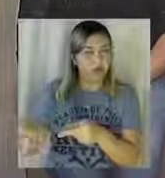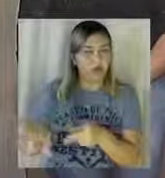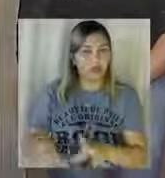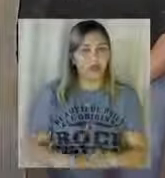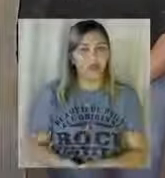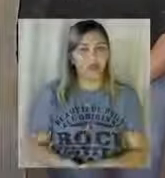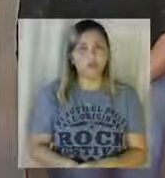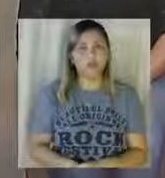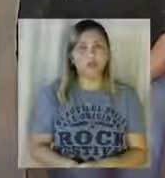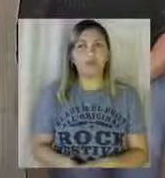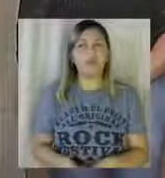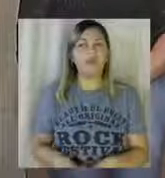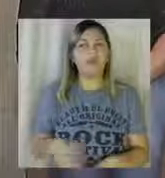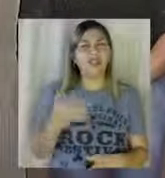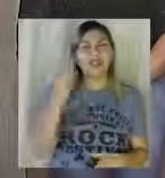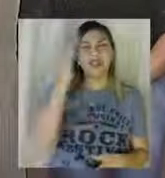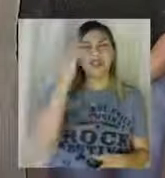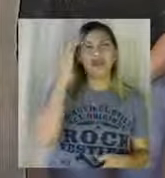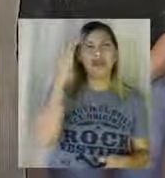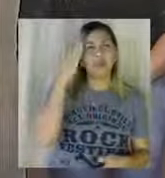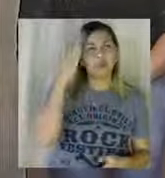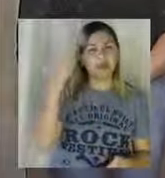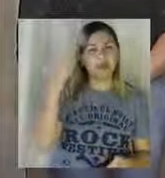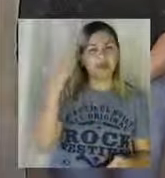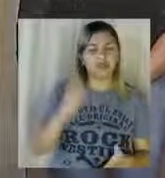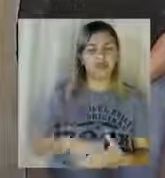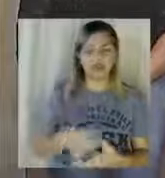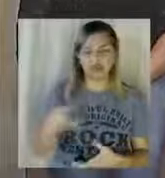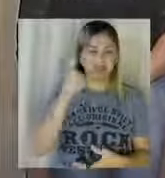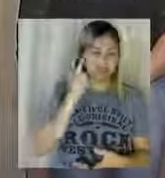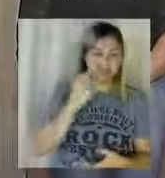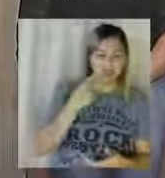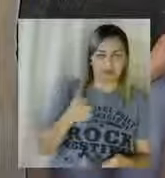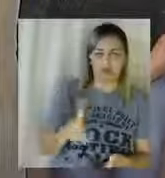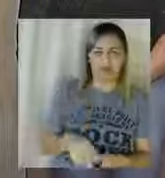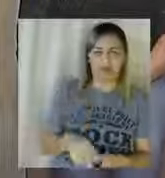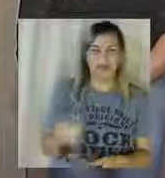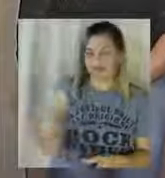Eu acho que até que pensa que a gente não é capaz, mas a gente é capaz sim.